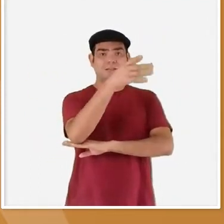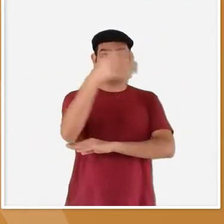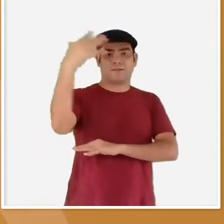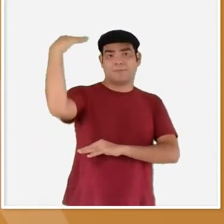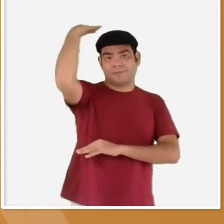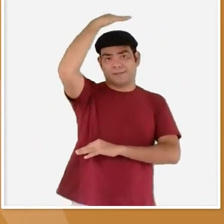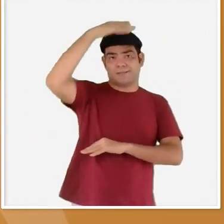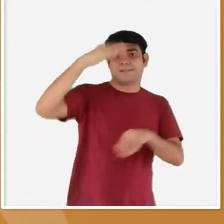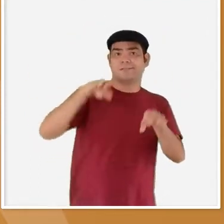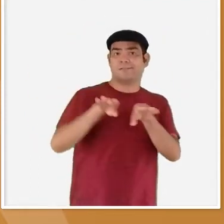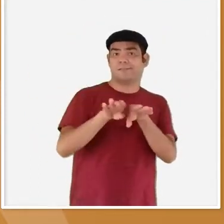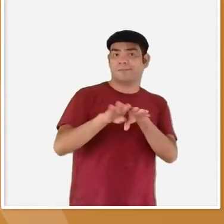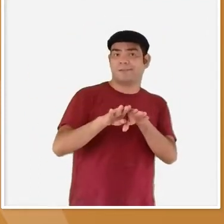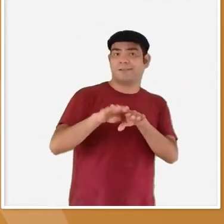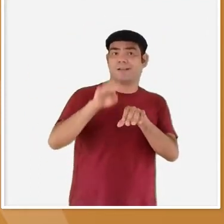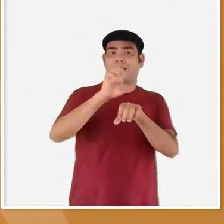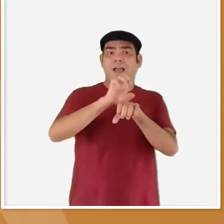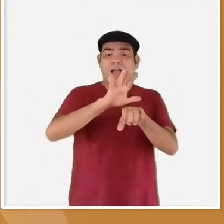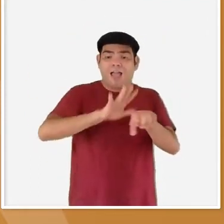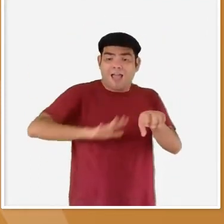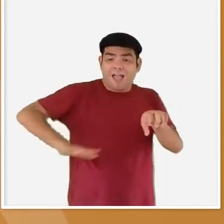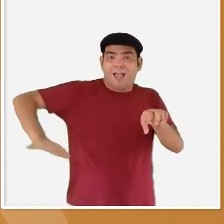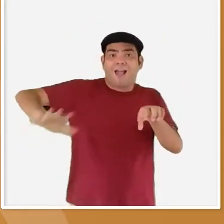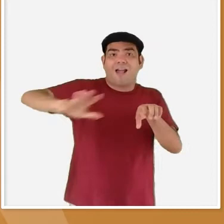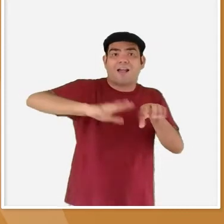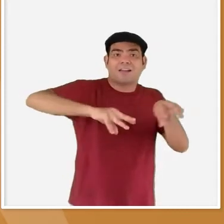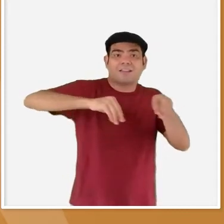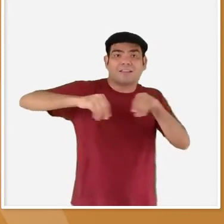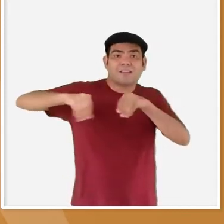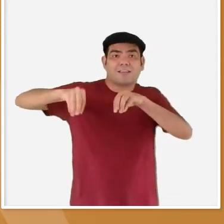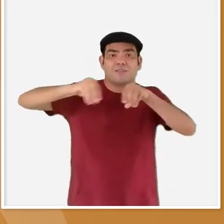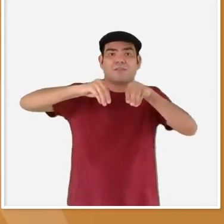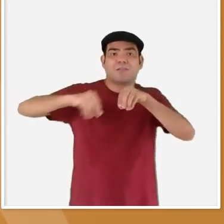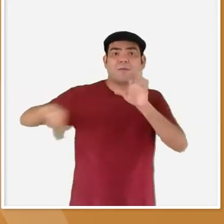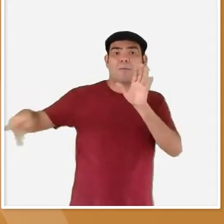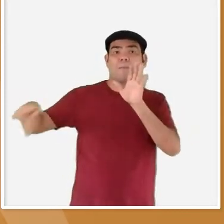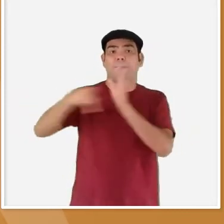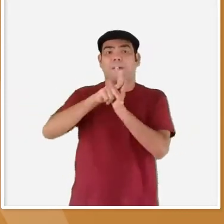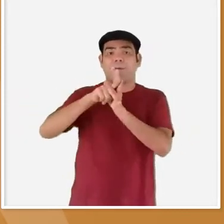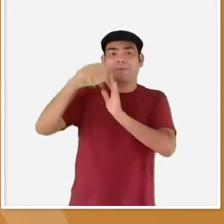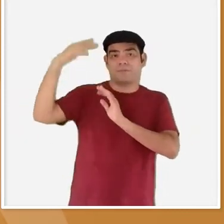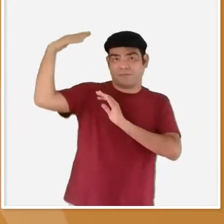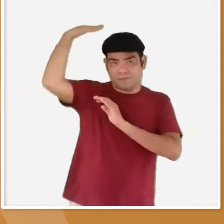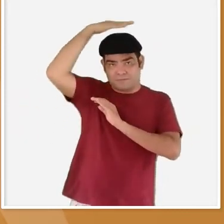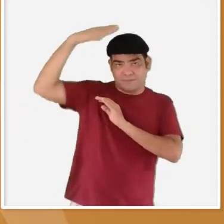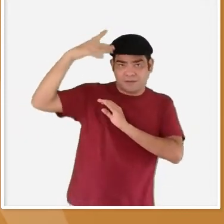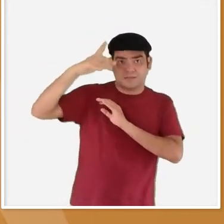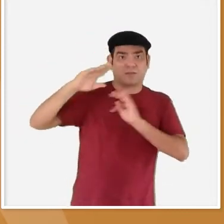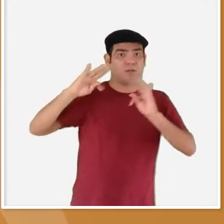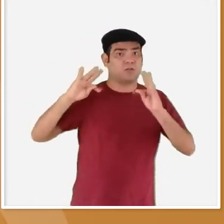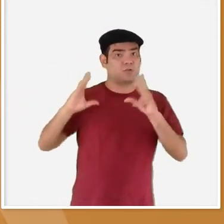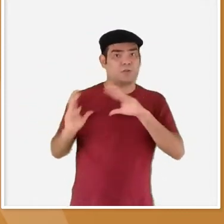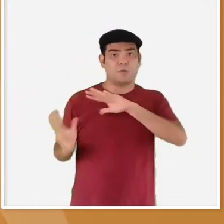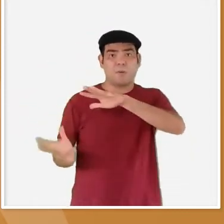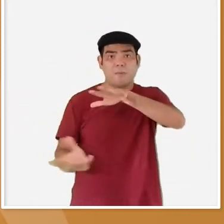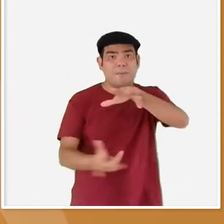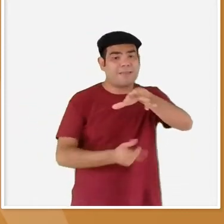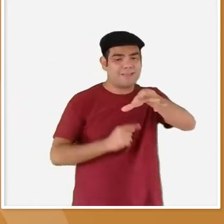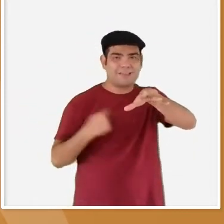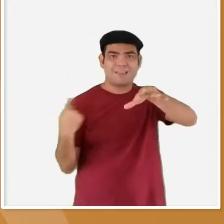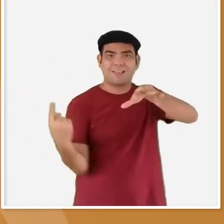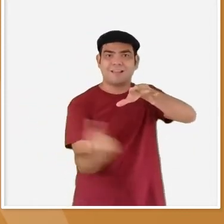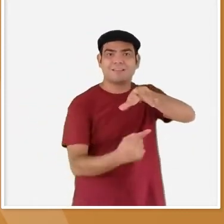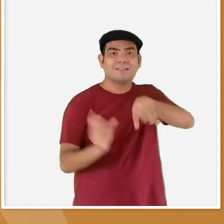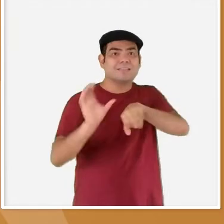a faixa territorial do México, tá? Então, todo o planeta está em cinza, só essa parte aí em vermelho